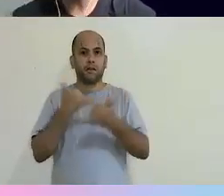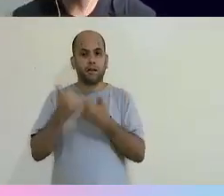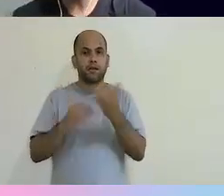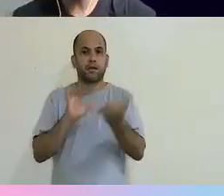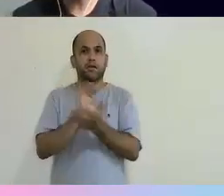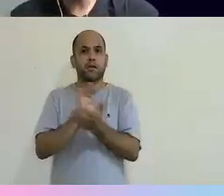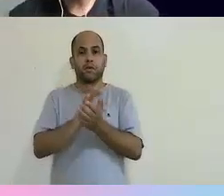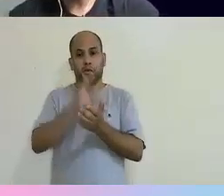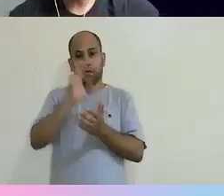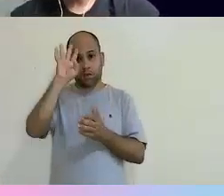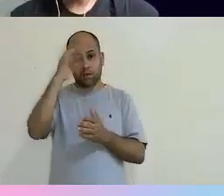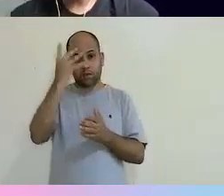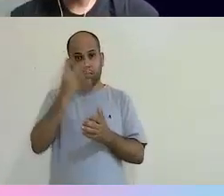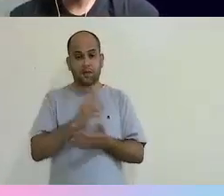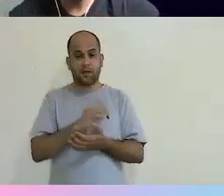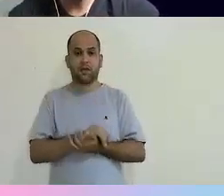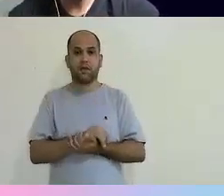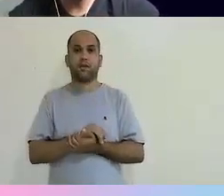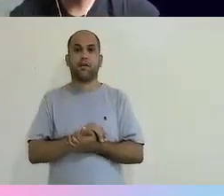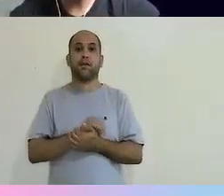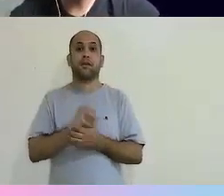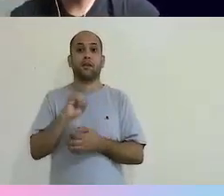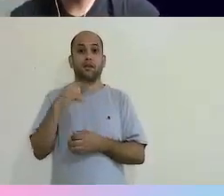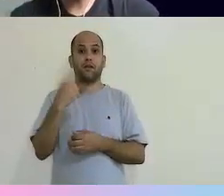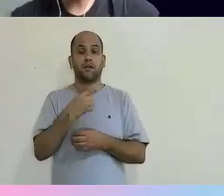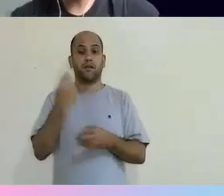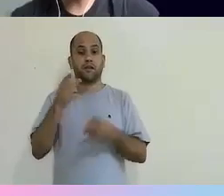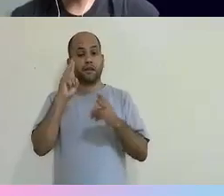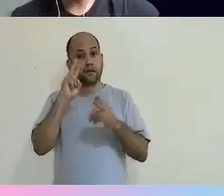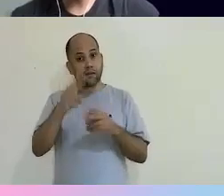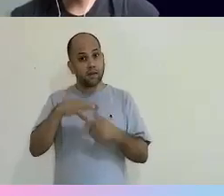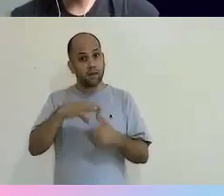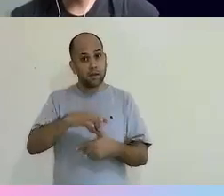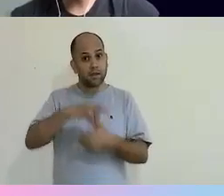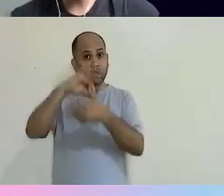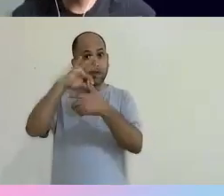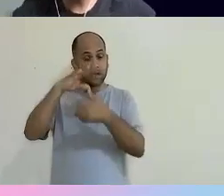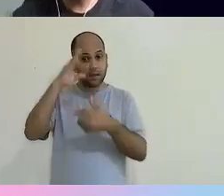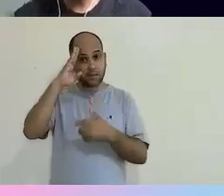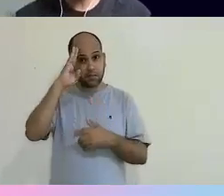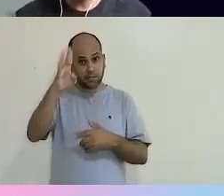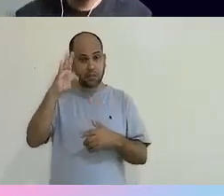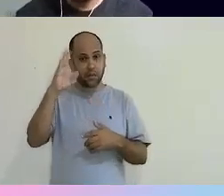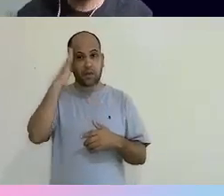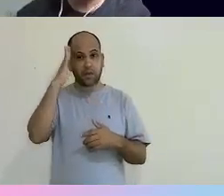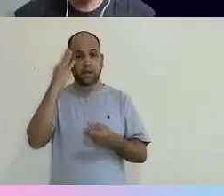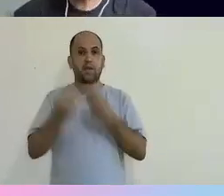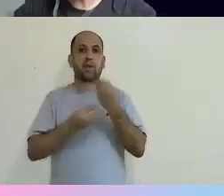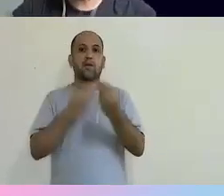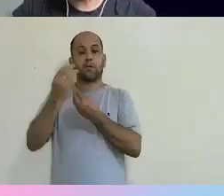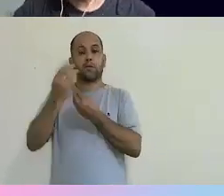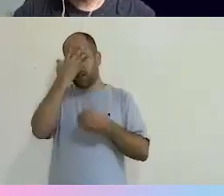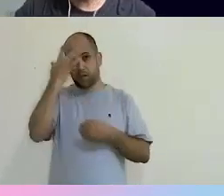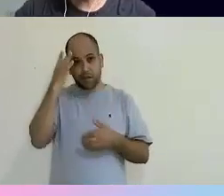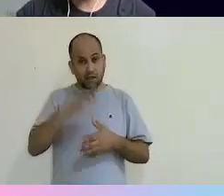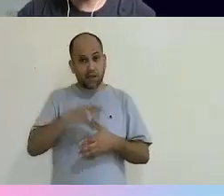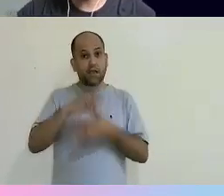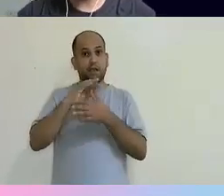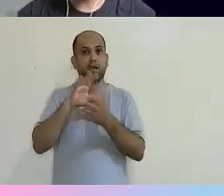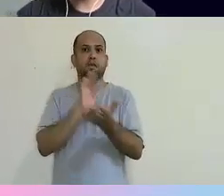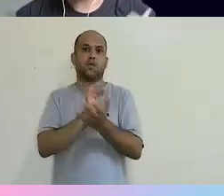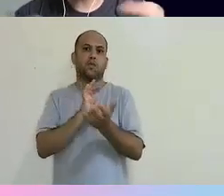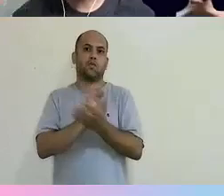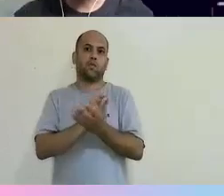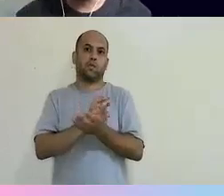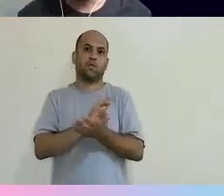resolvido do business case, não. Quando a gente olha para a liderança, é principalmente a gente entender como que essa pessoa lidera a equipe toda. Não só